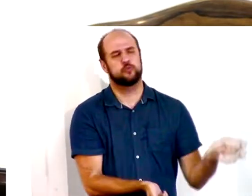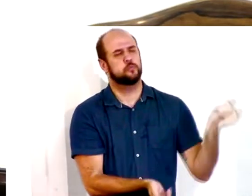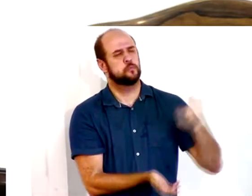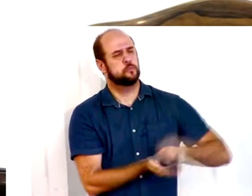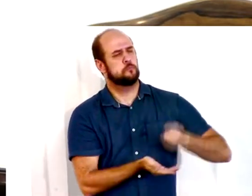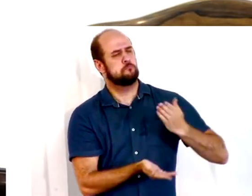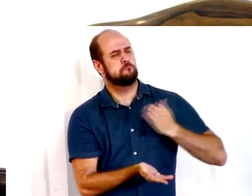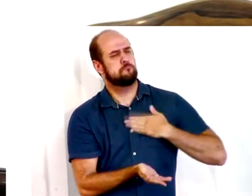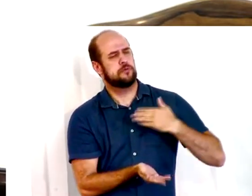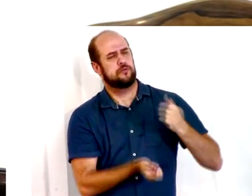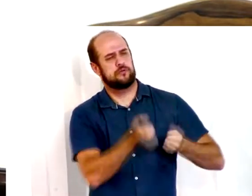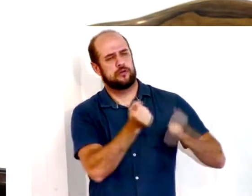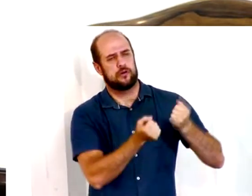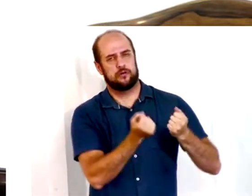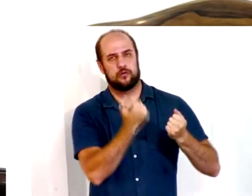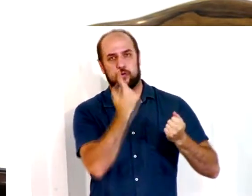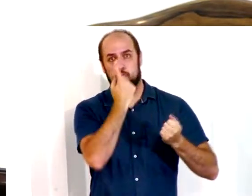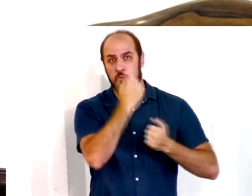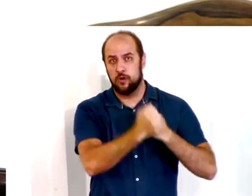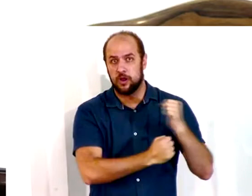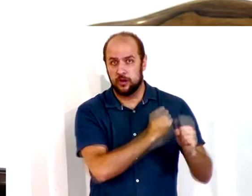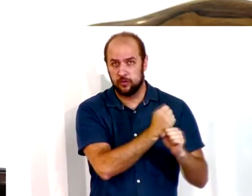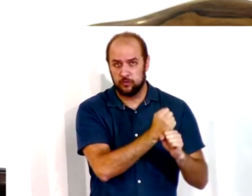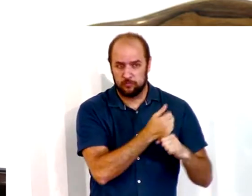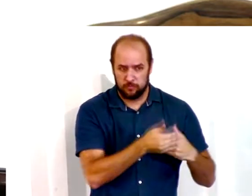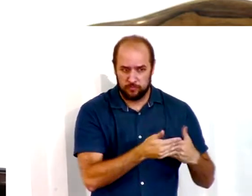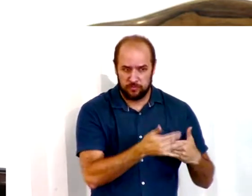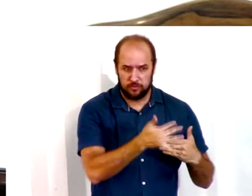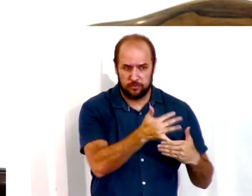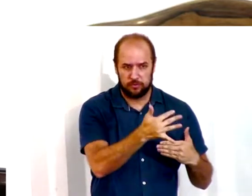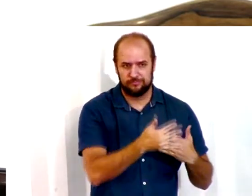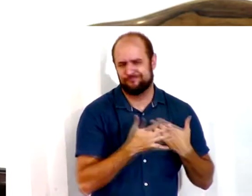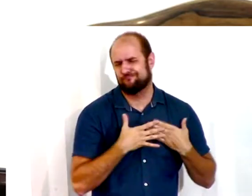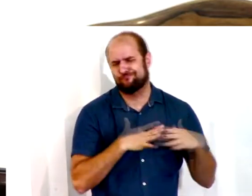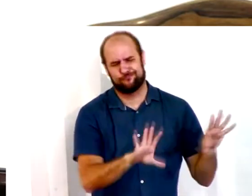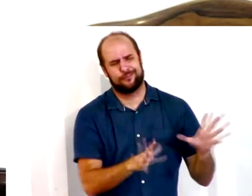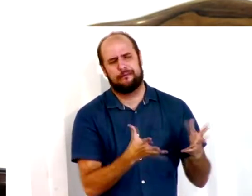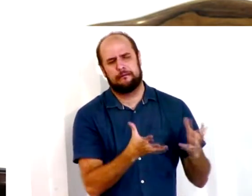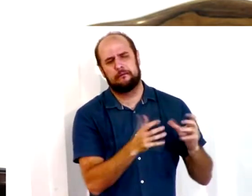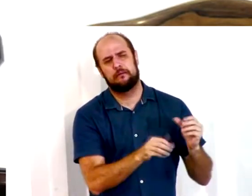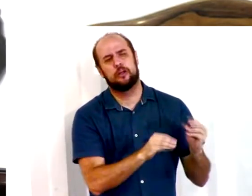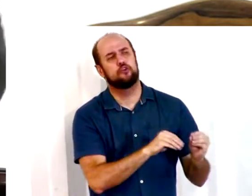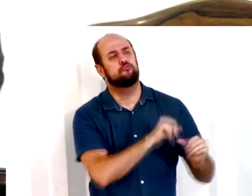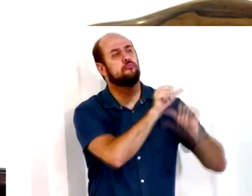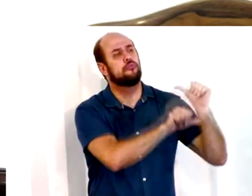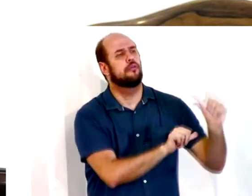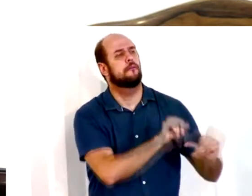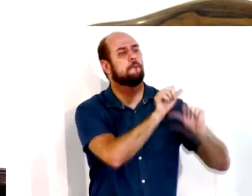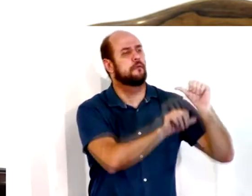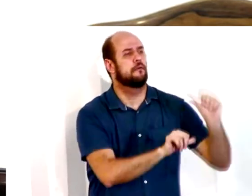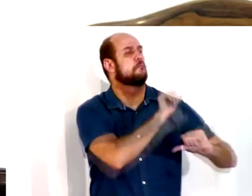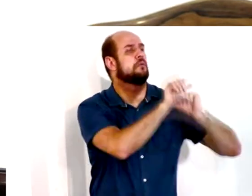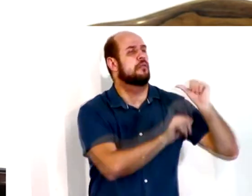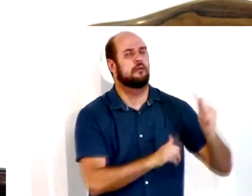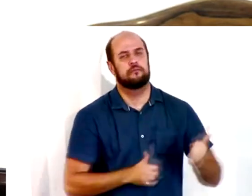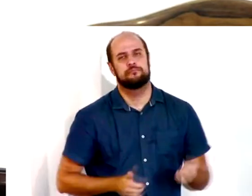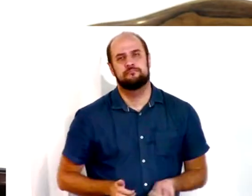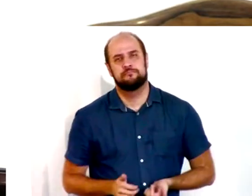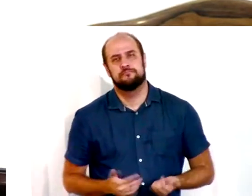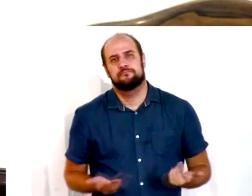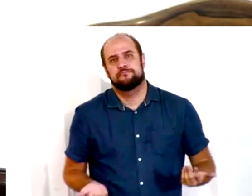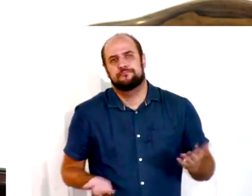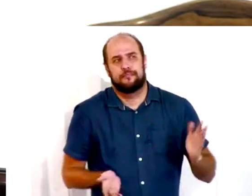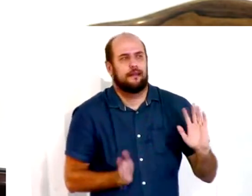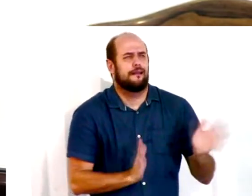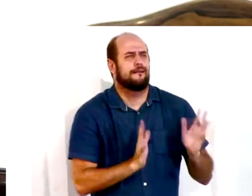carro, passou um ano, não dá mais para mim, já não supre as minhas necessidades.